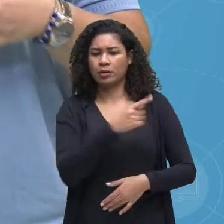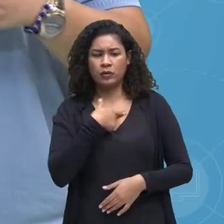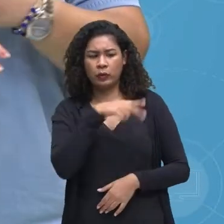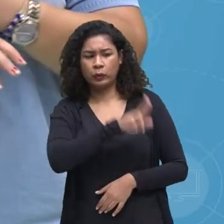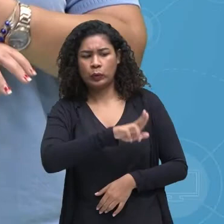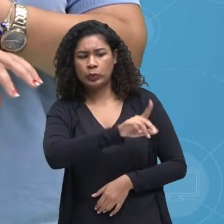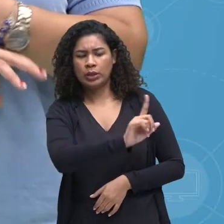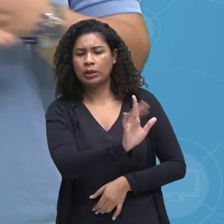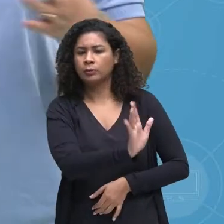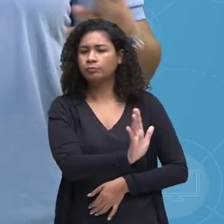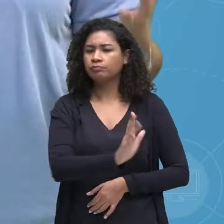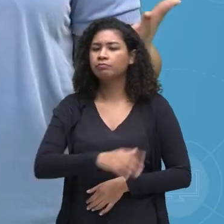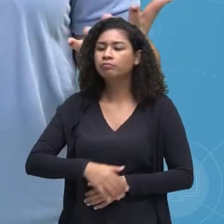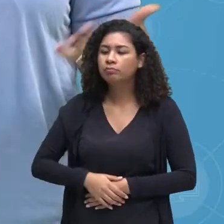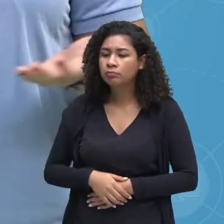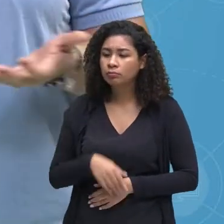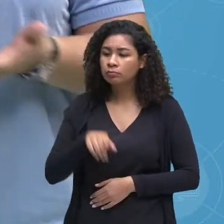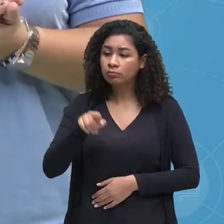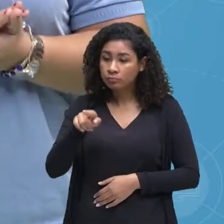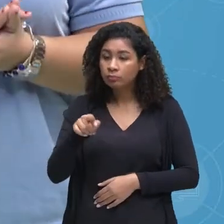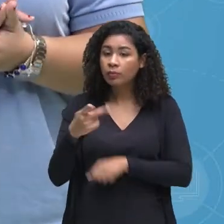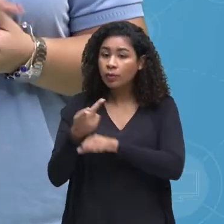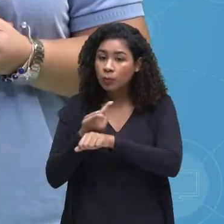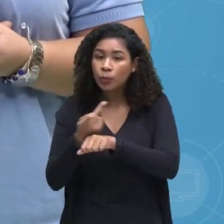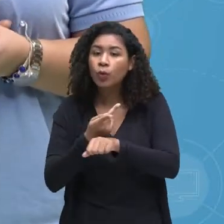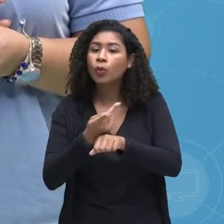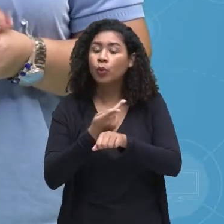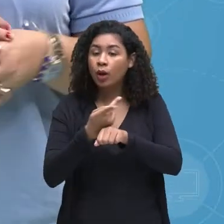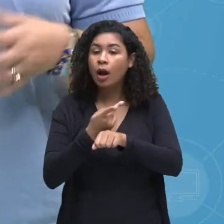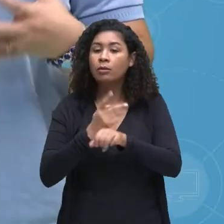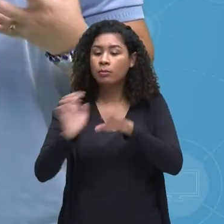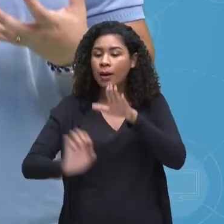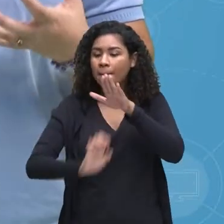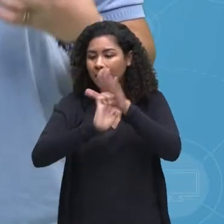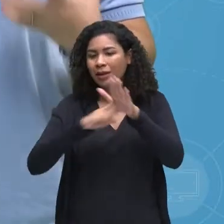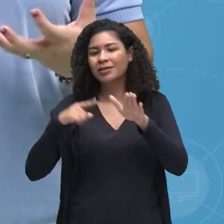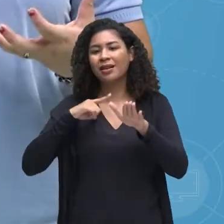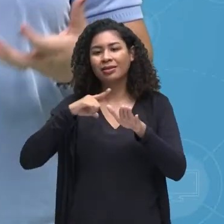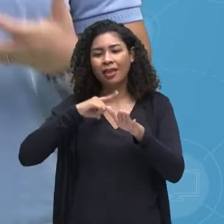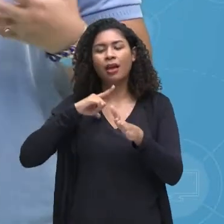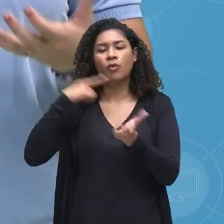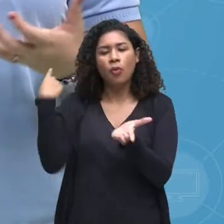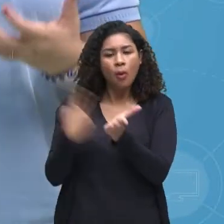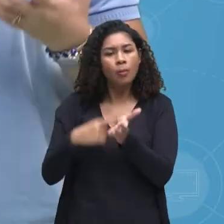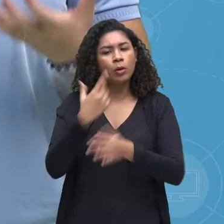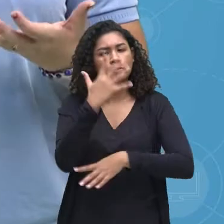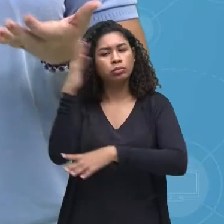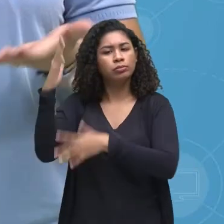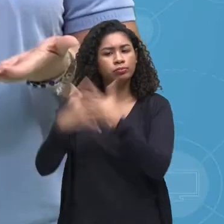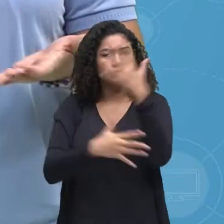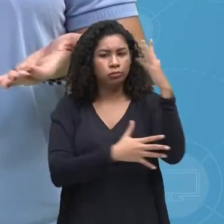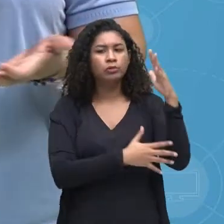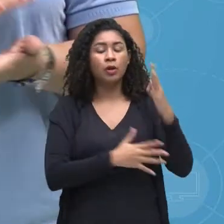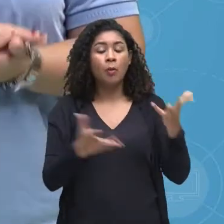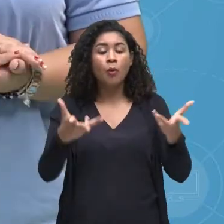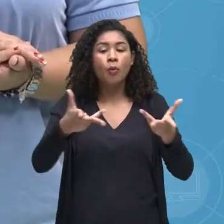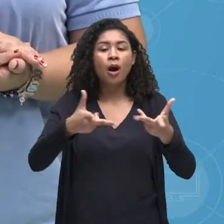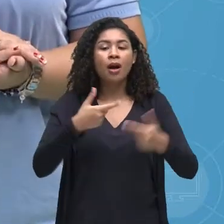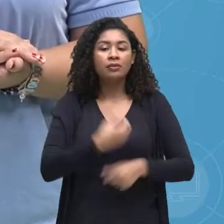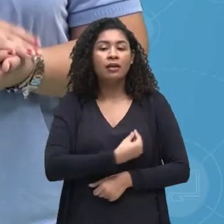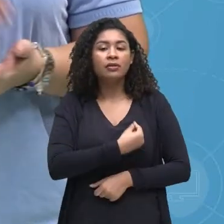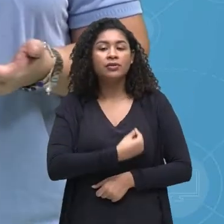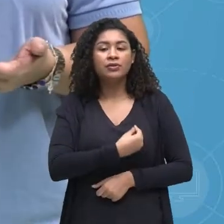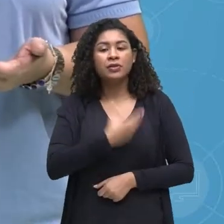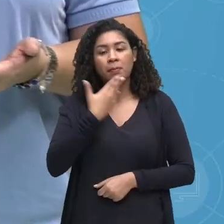desorganizado, esse consumo exagerado, para que a gente possa ter um ambiente mais saudável, uma qualidade de vida